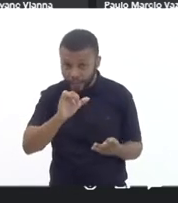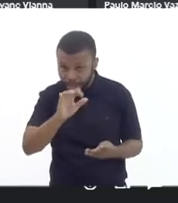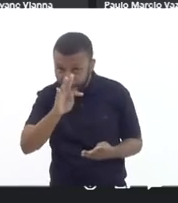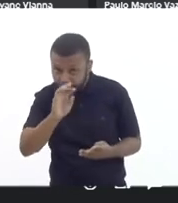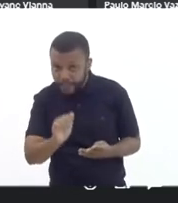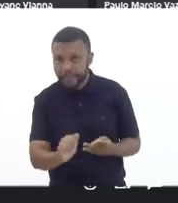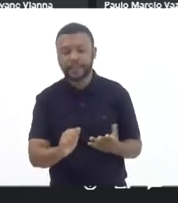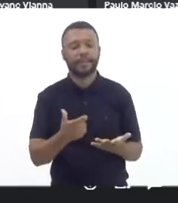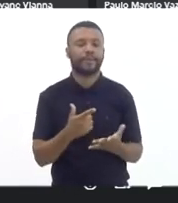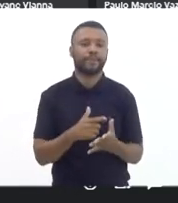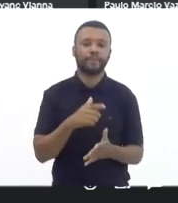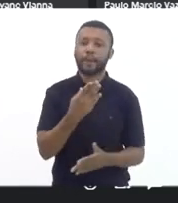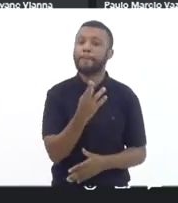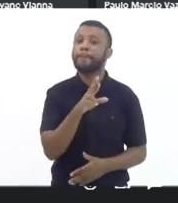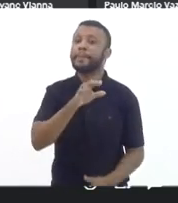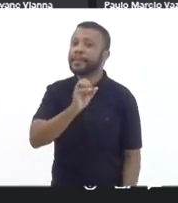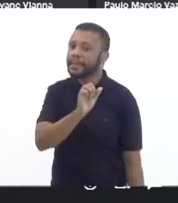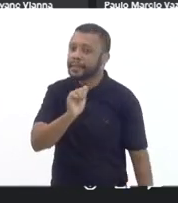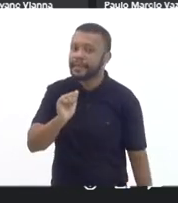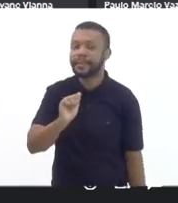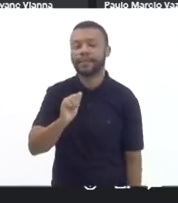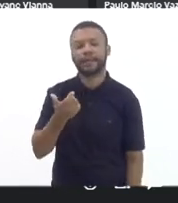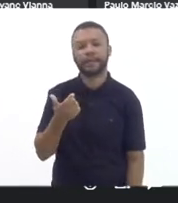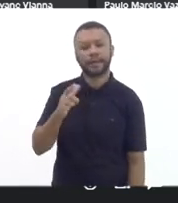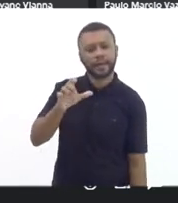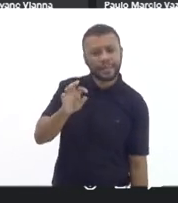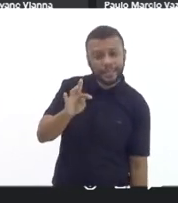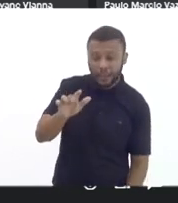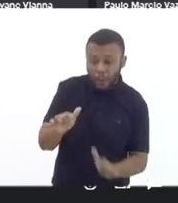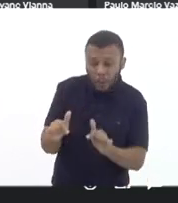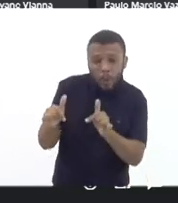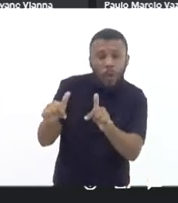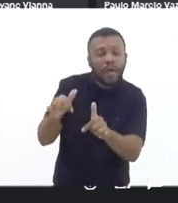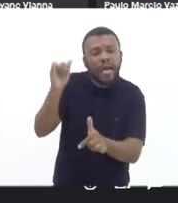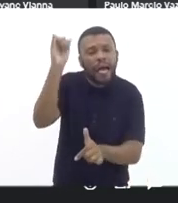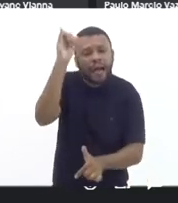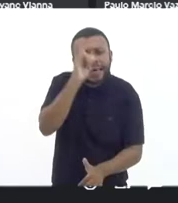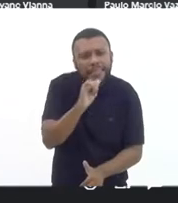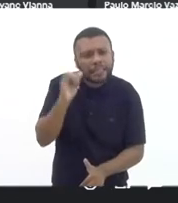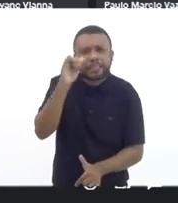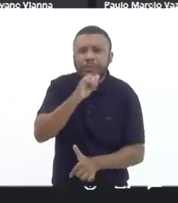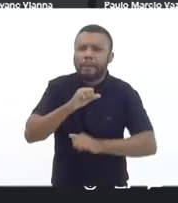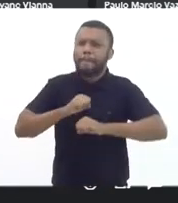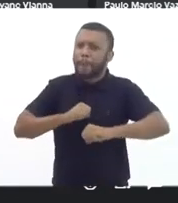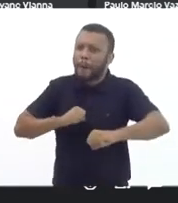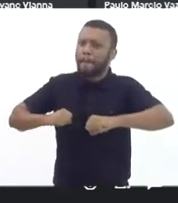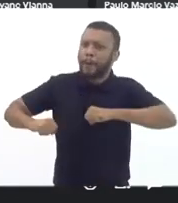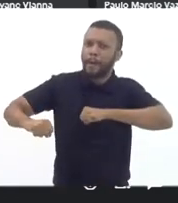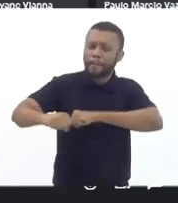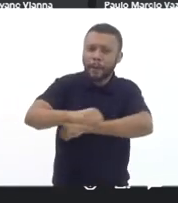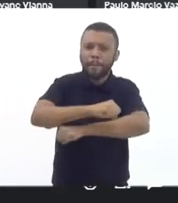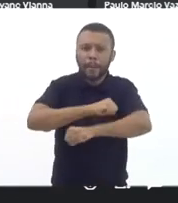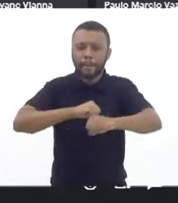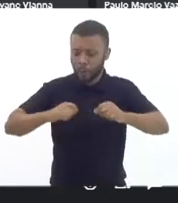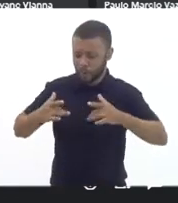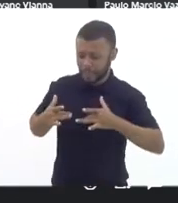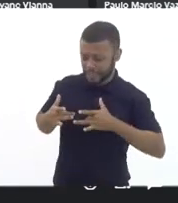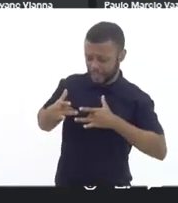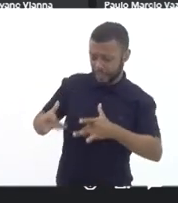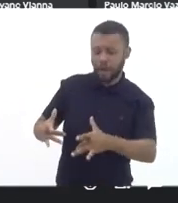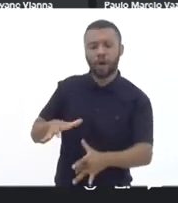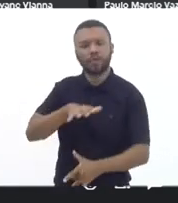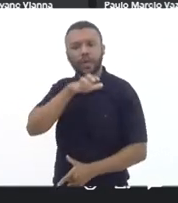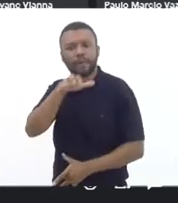a Letícia, a Evelyn, antigos lutadores da causa animal, eu acho